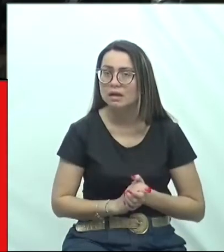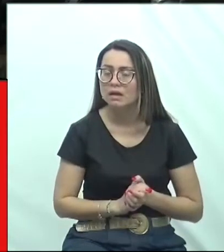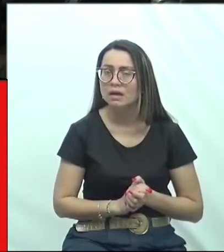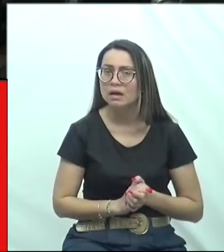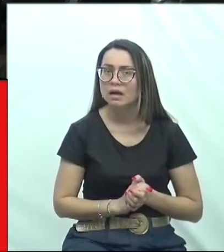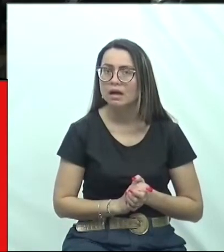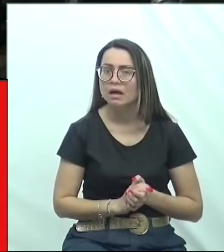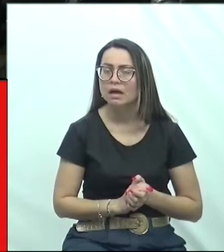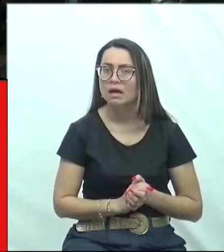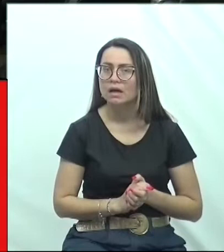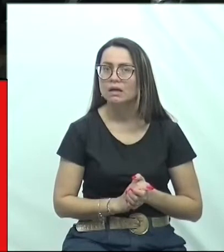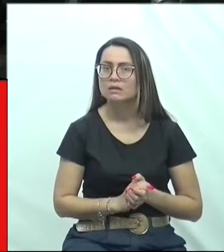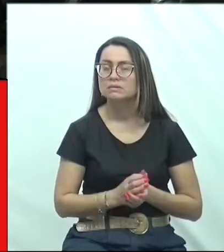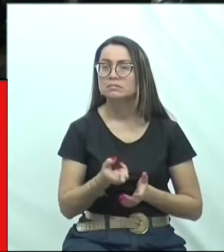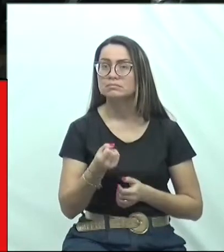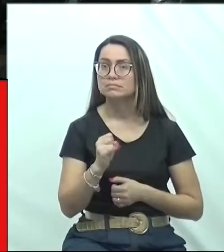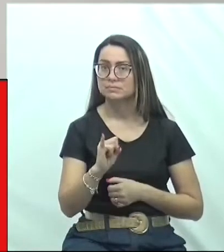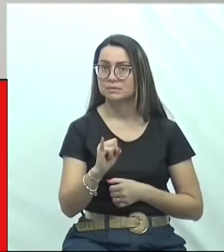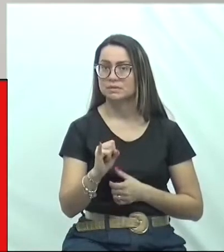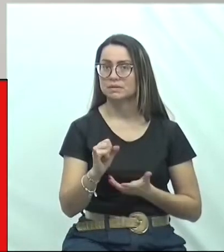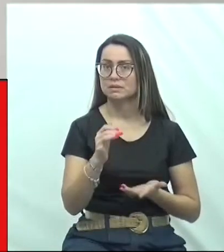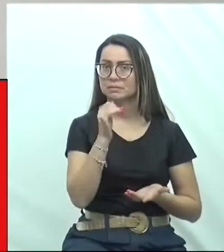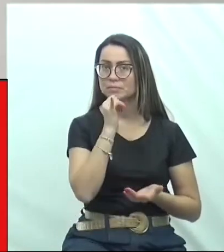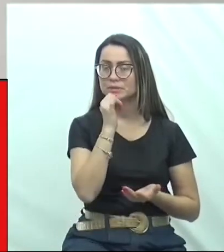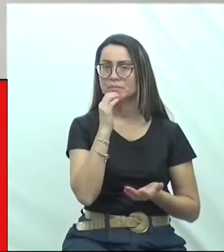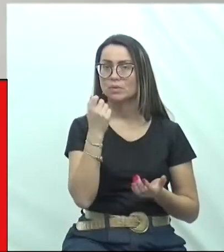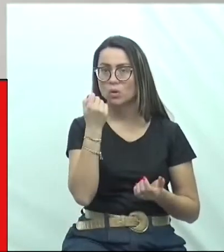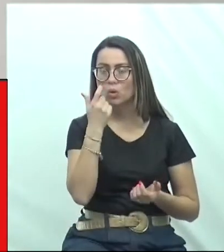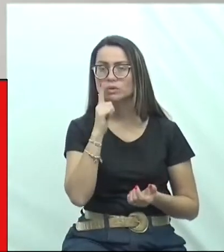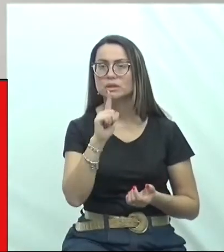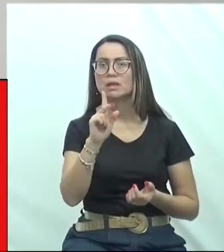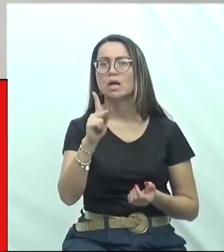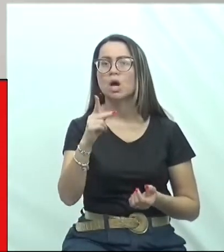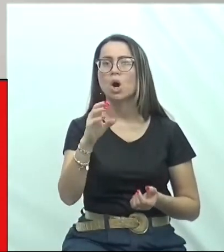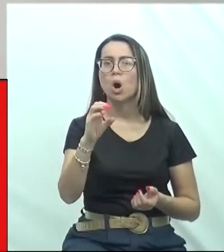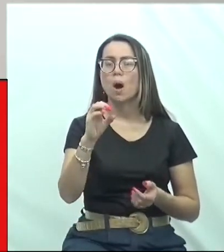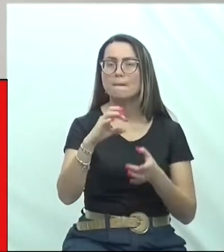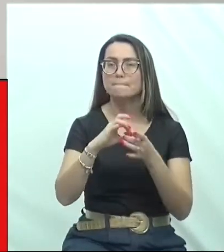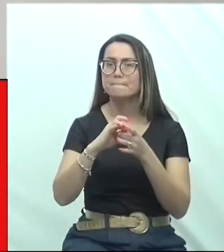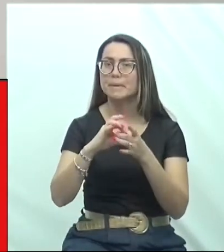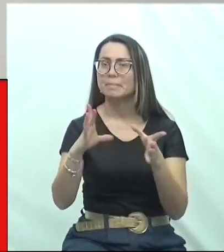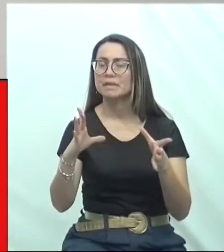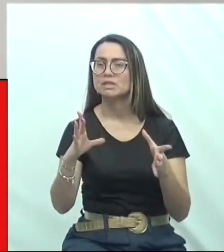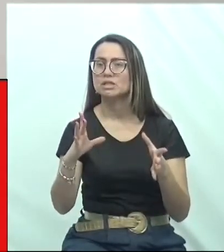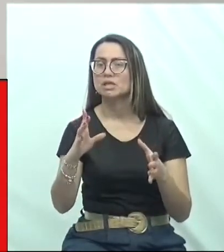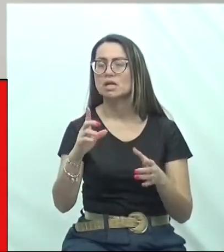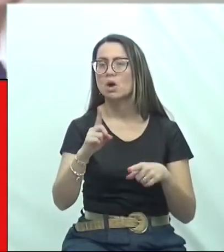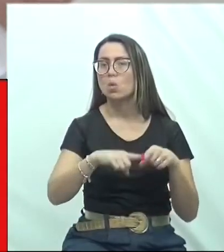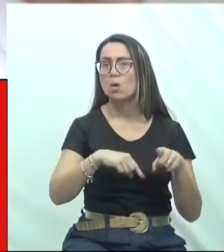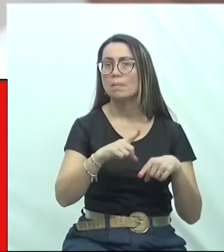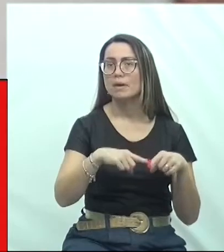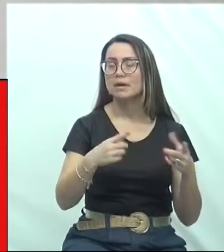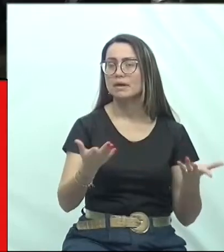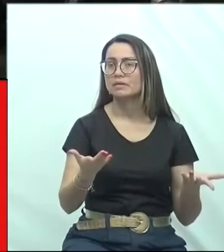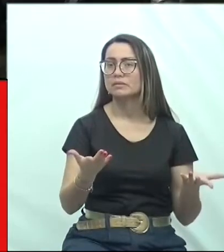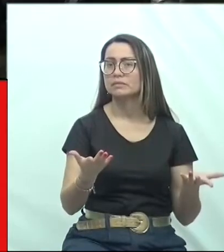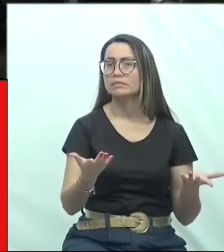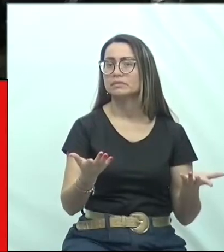esse aparelho e dar uma economia de 20%, a Kazan vai dar um jeito de aumentar 20% na taxa da água.